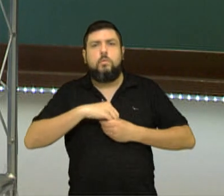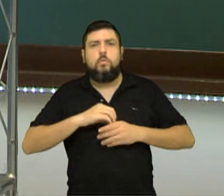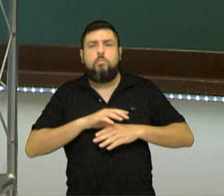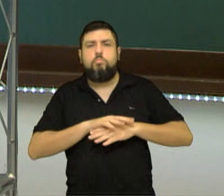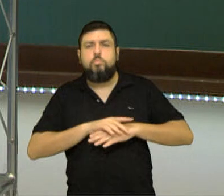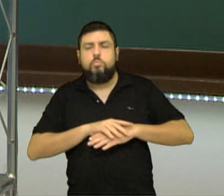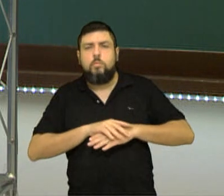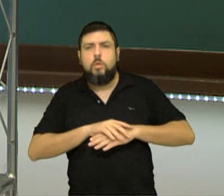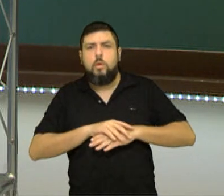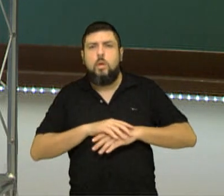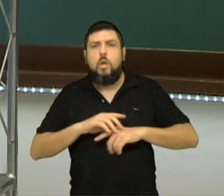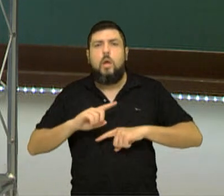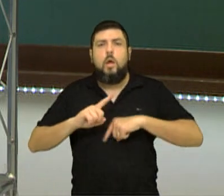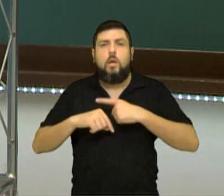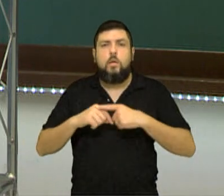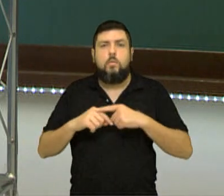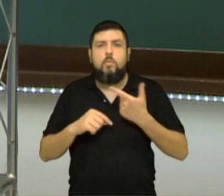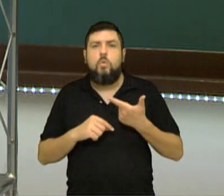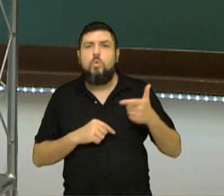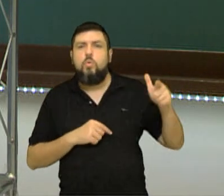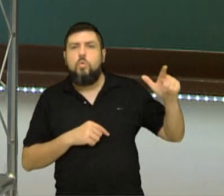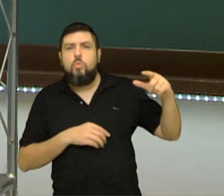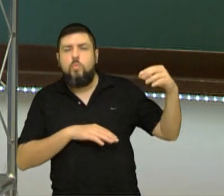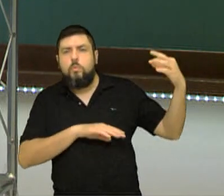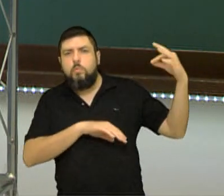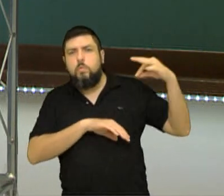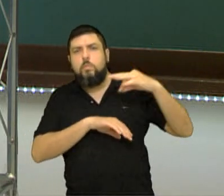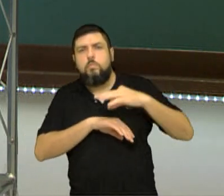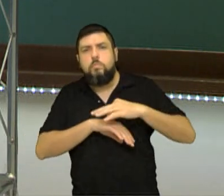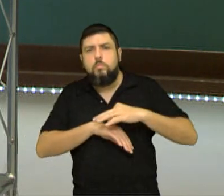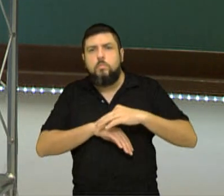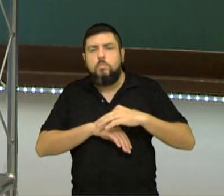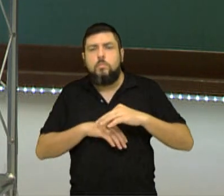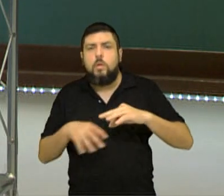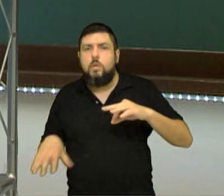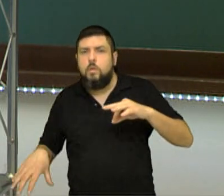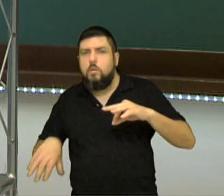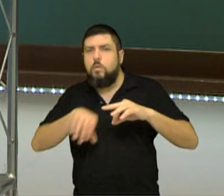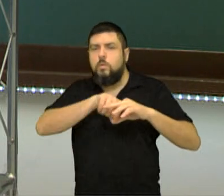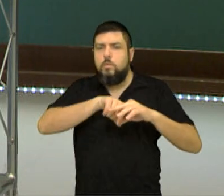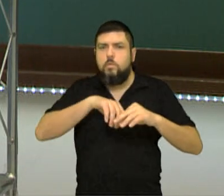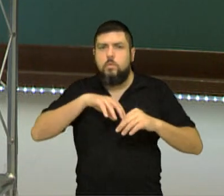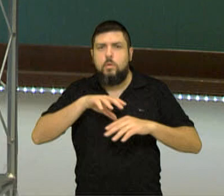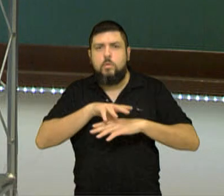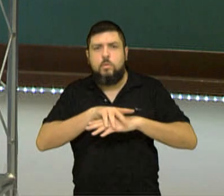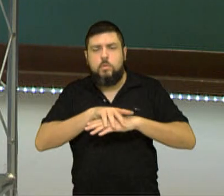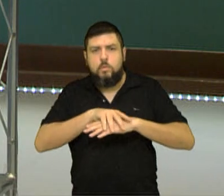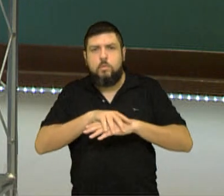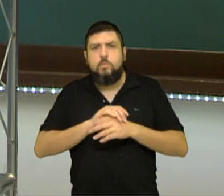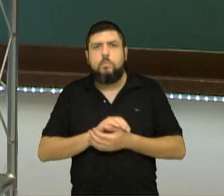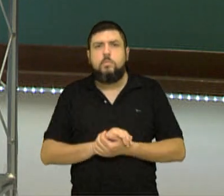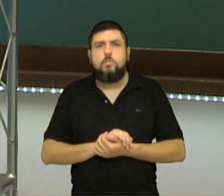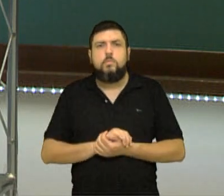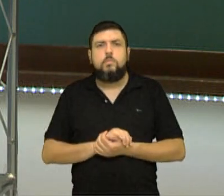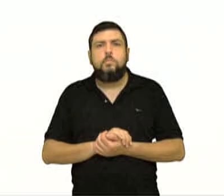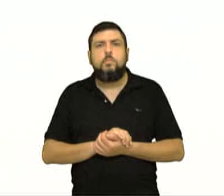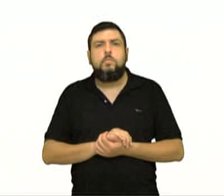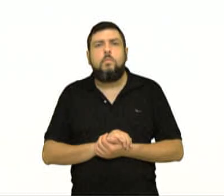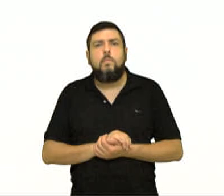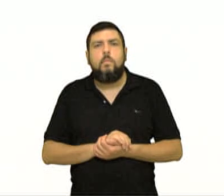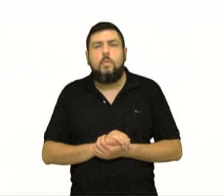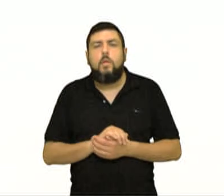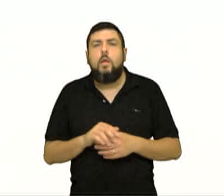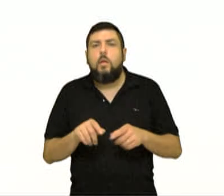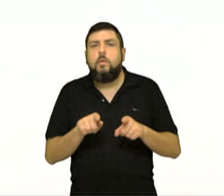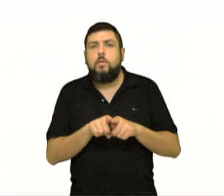outro inseto picou novamente e adquiriu para si né, o agente causador, né? Ele vai